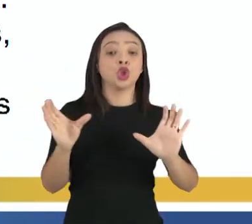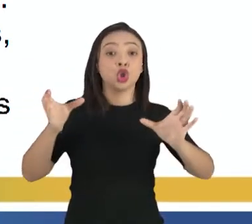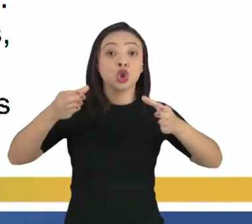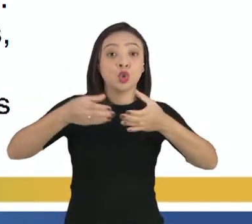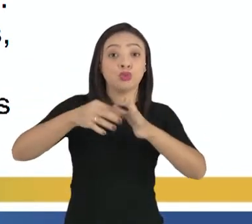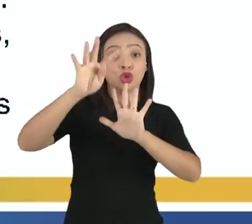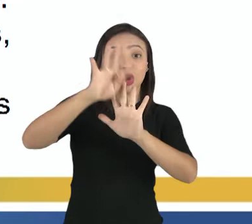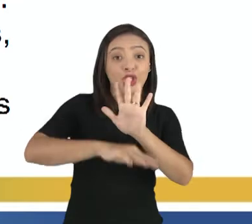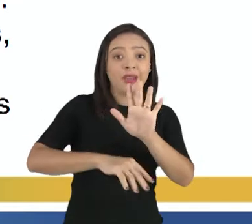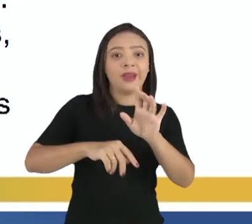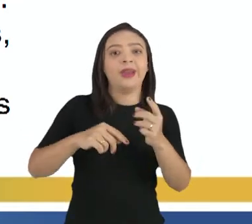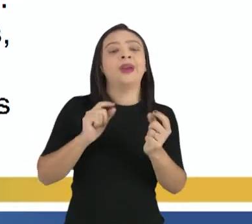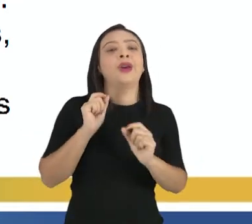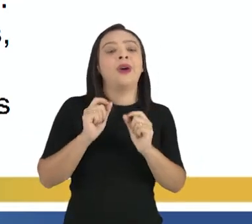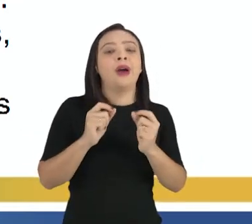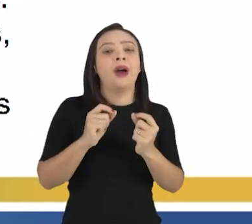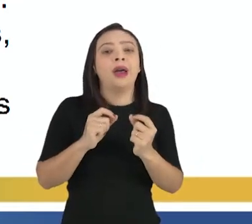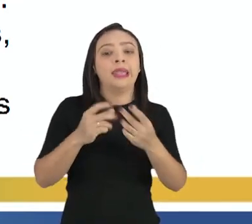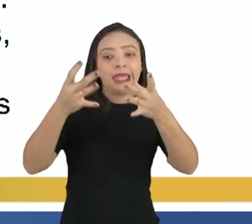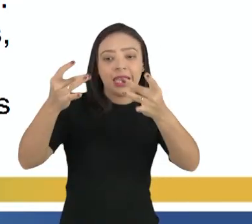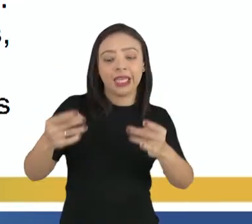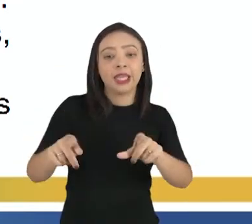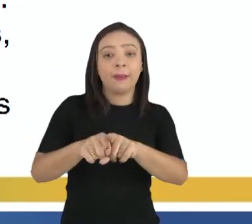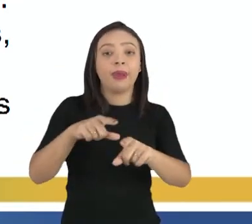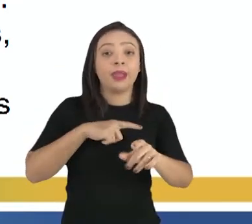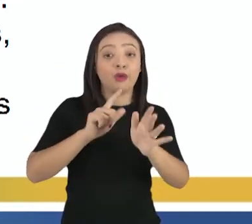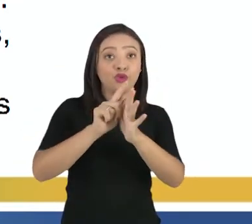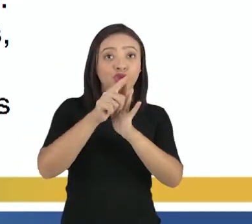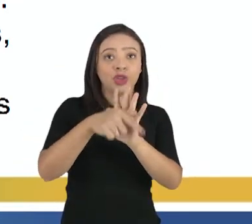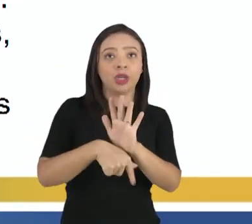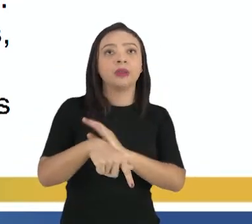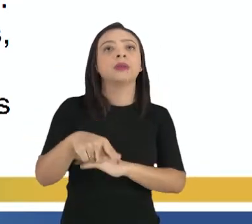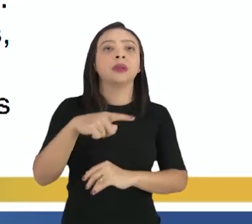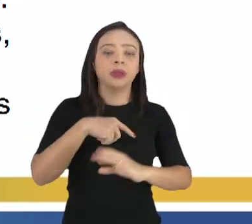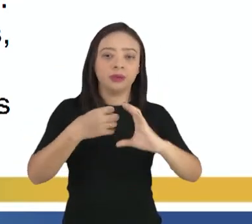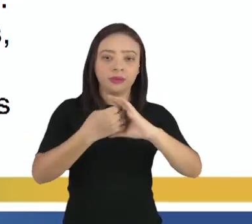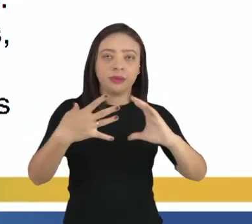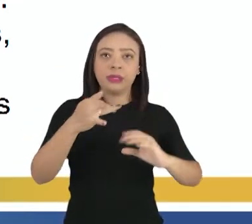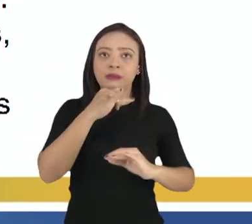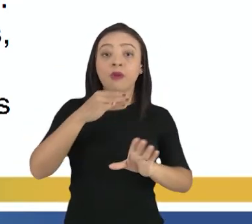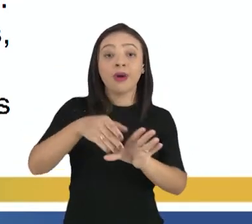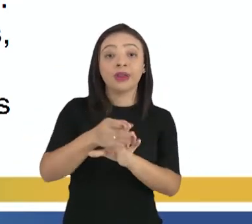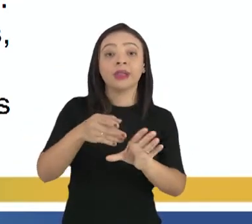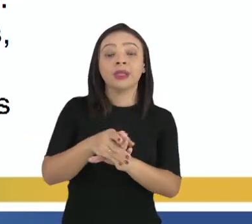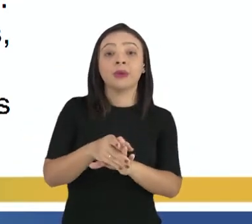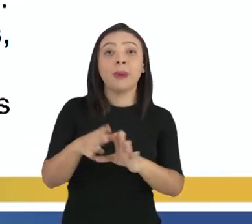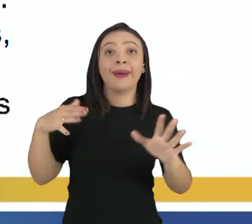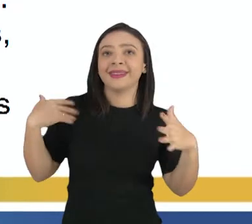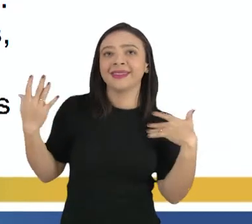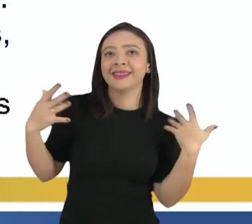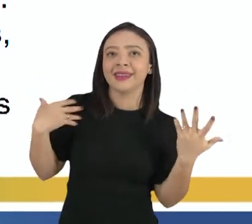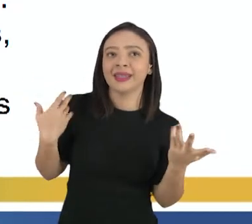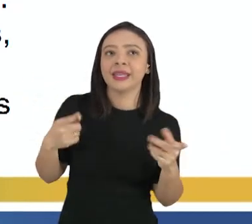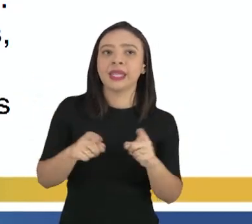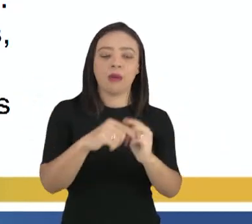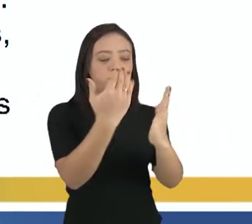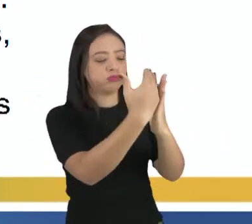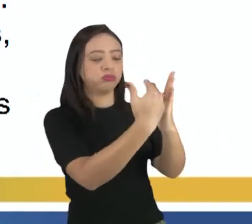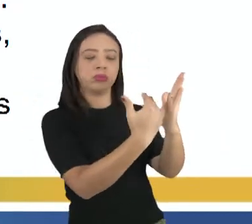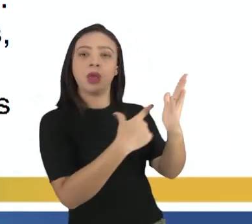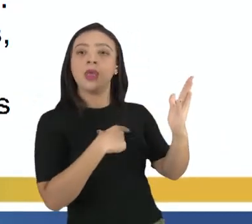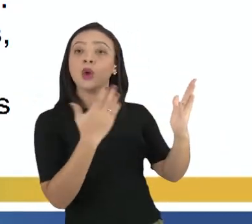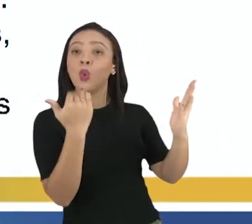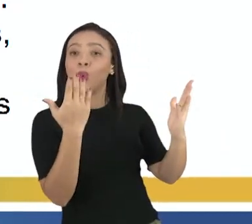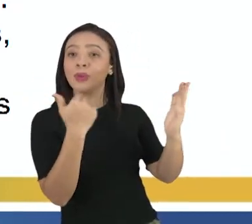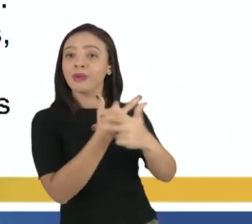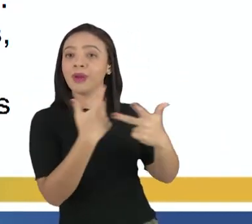texto descritivo nós vão ser os gêneros que tem essas características por exemplo guias turísticos menus de